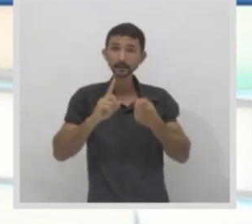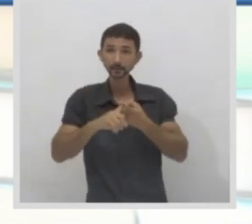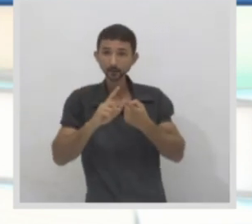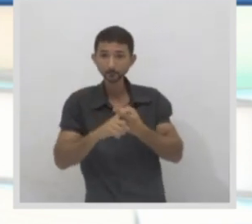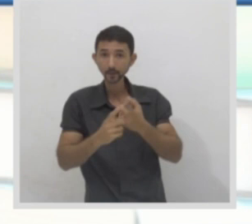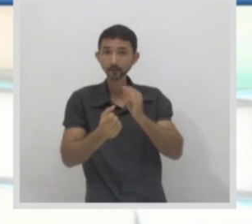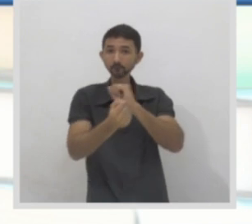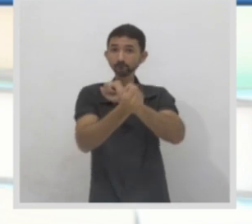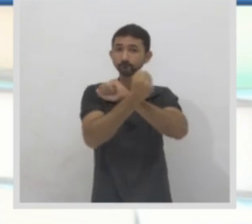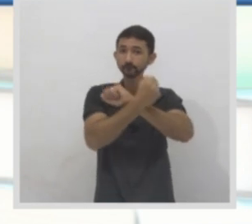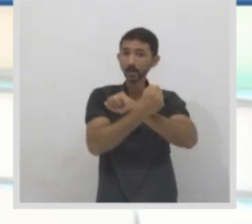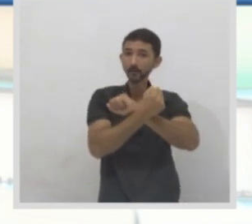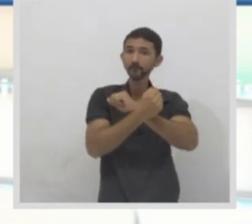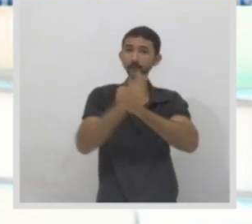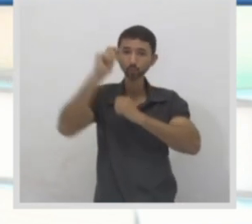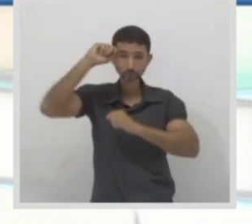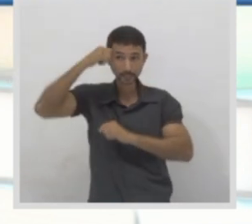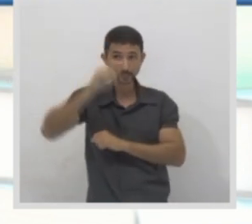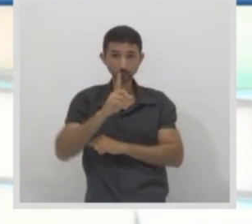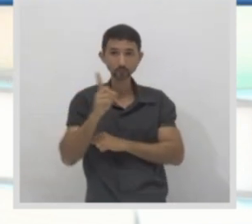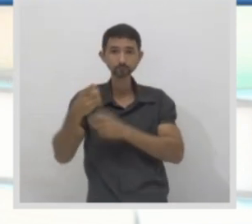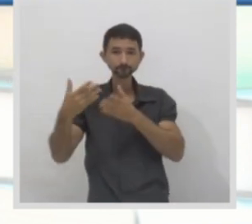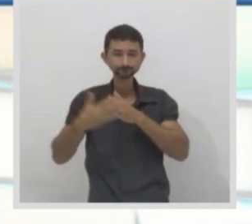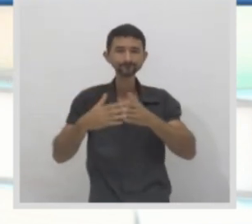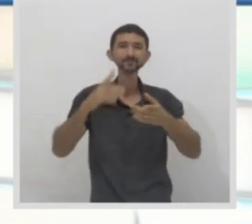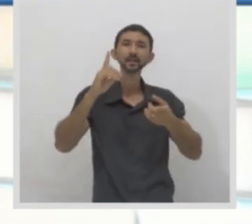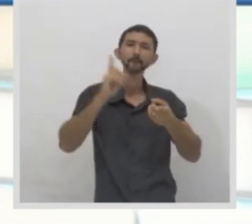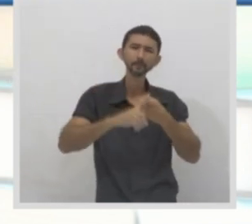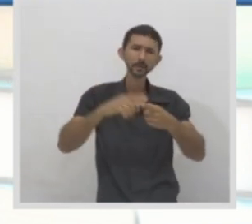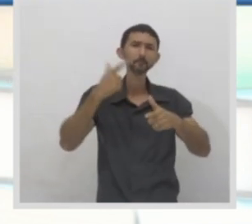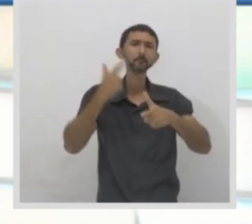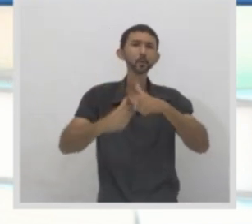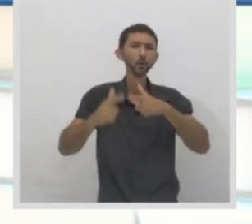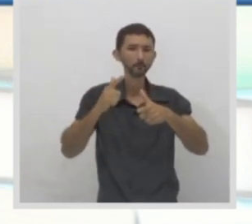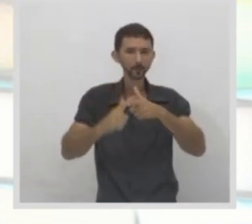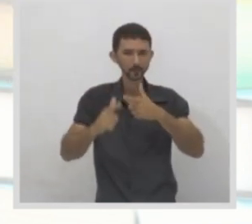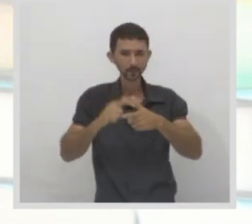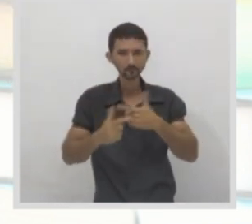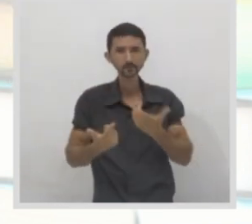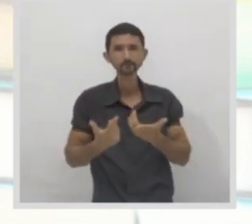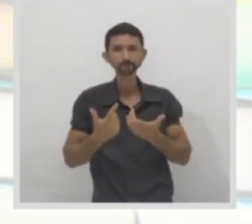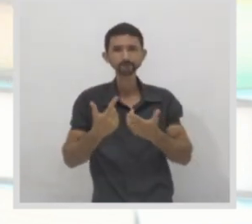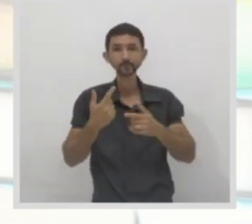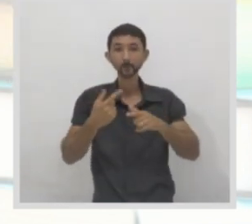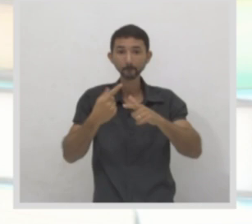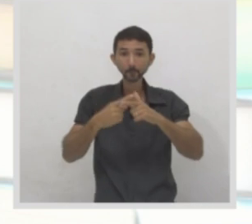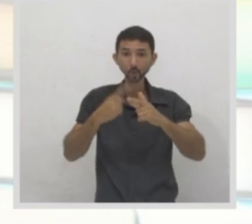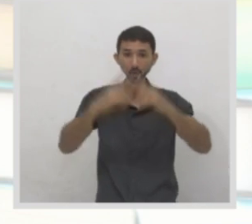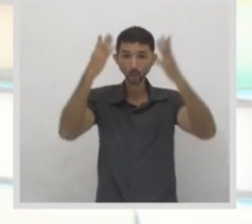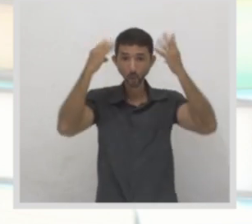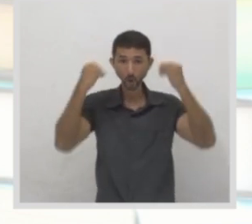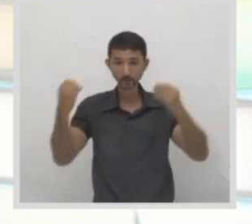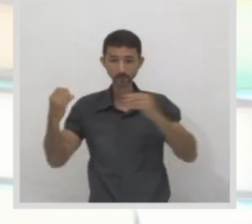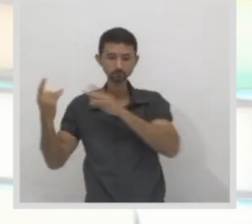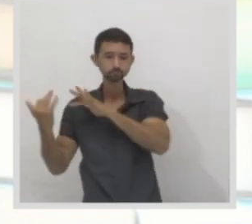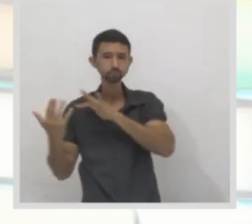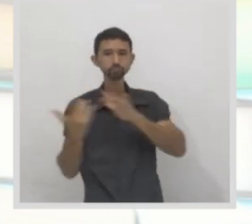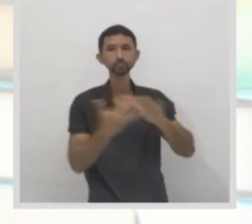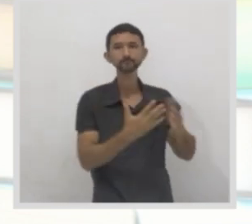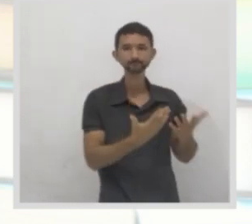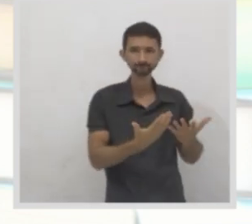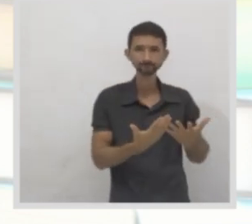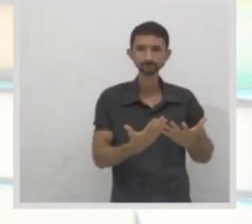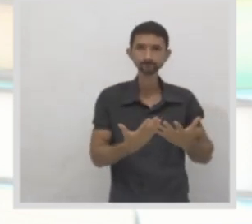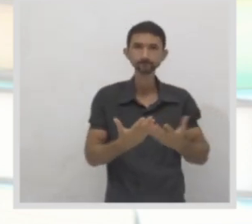ficando comprometido, né, por conta das invasões holandesas. Né? Esse tratado deixou de